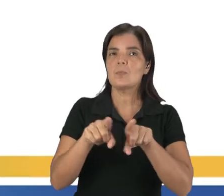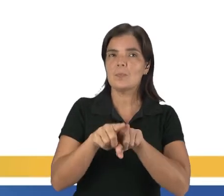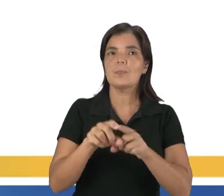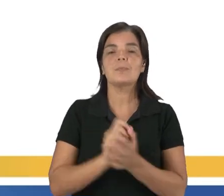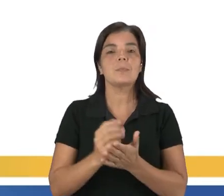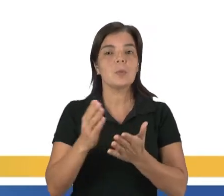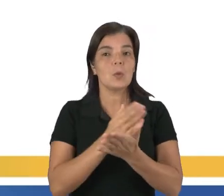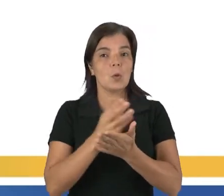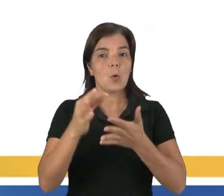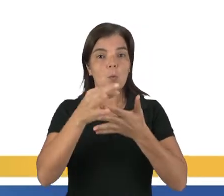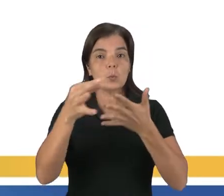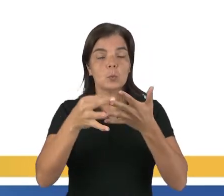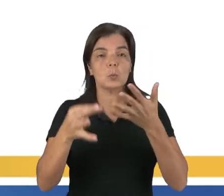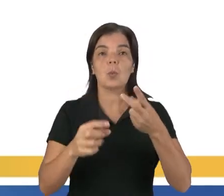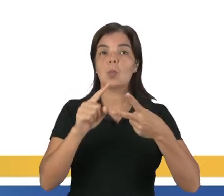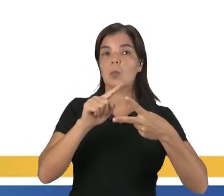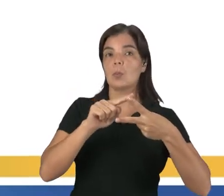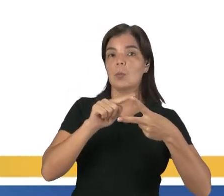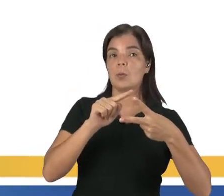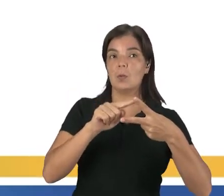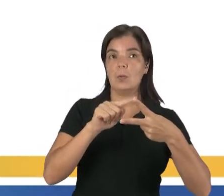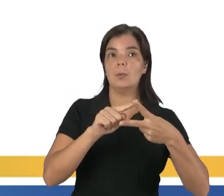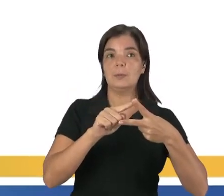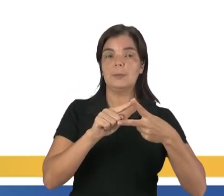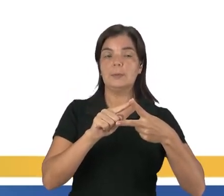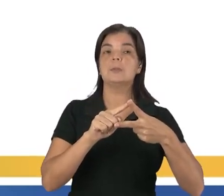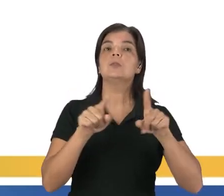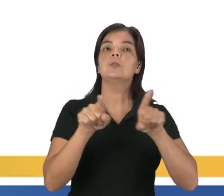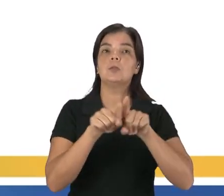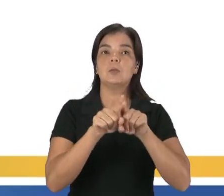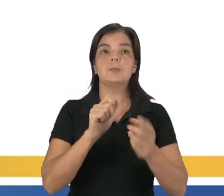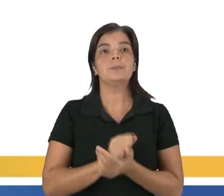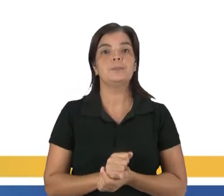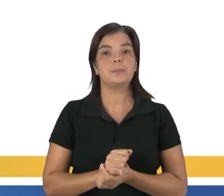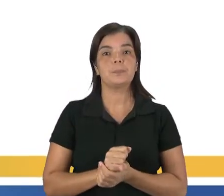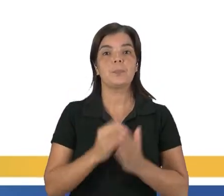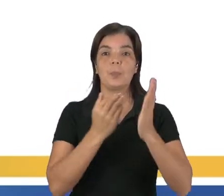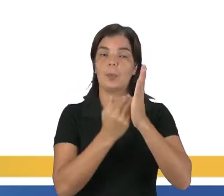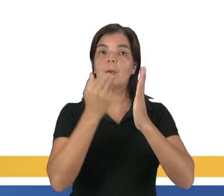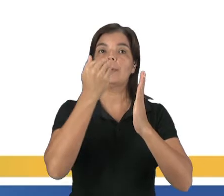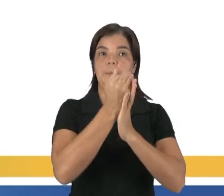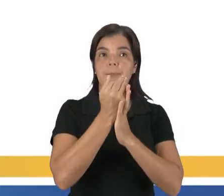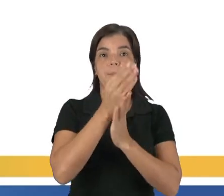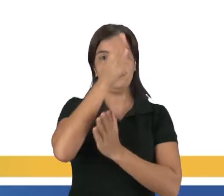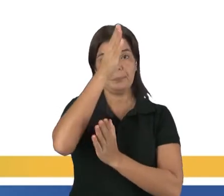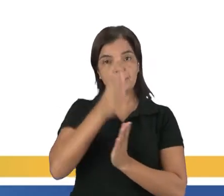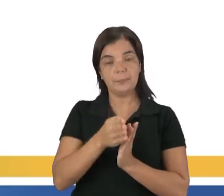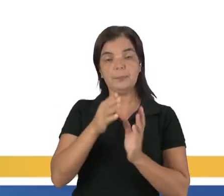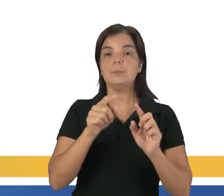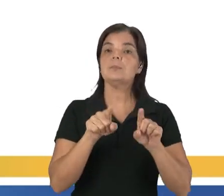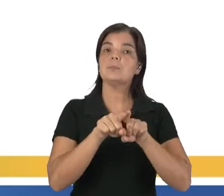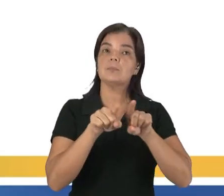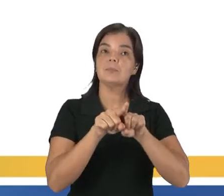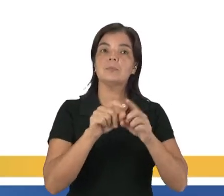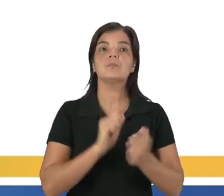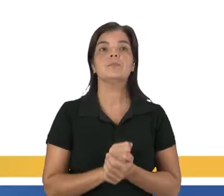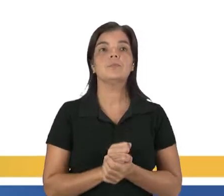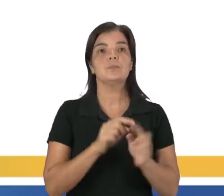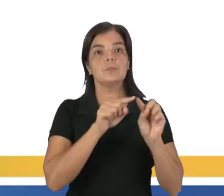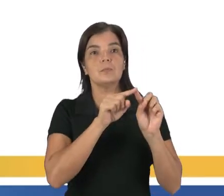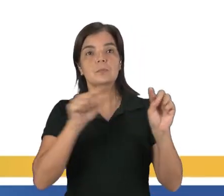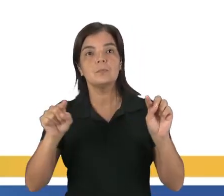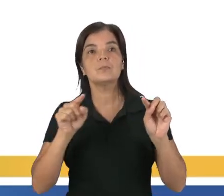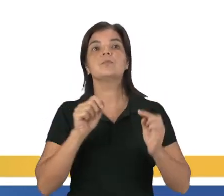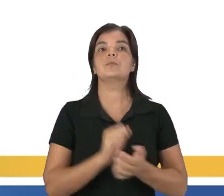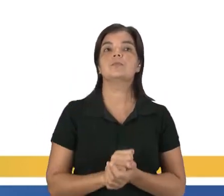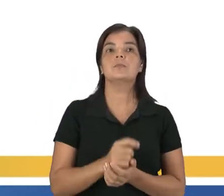ali alguns elementos. Eu quero destacar 2, né? Que são as diagonais. Tem a diagonal maior, que está na horizontal, e tem a diagonal maior, que está na